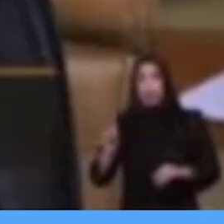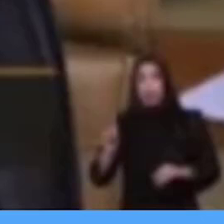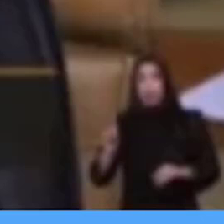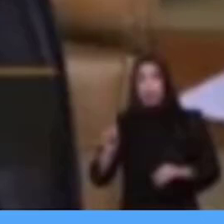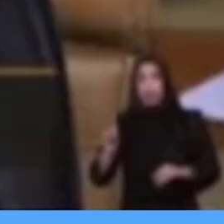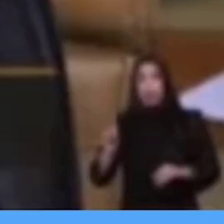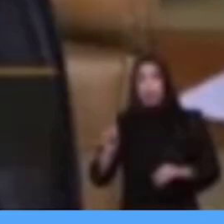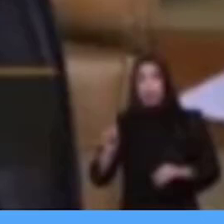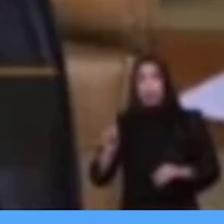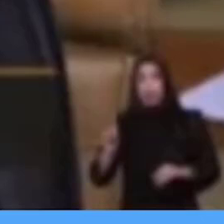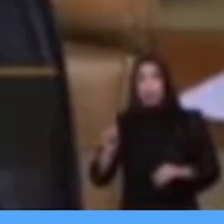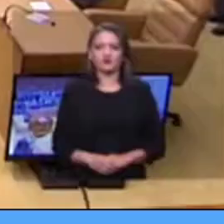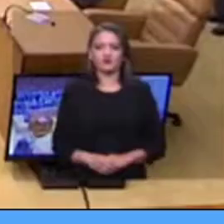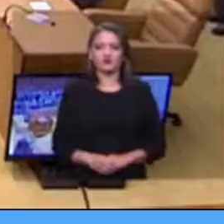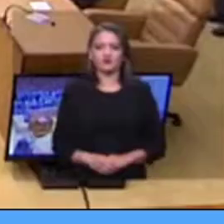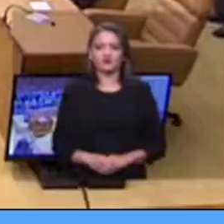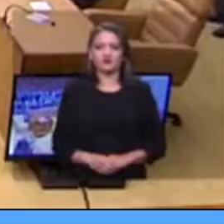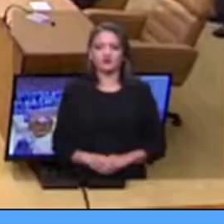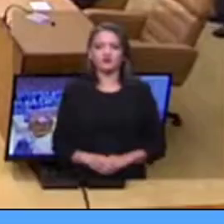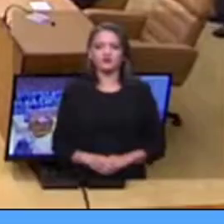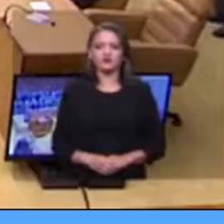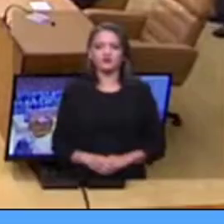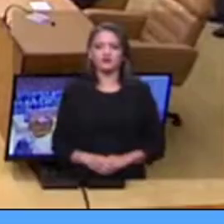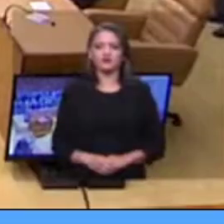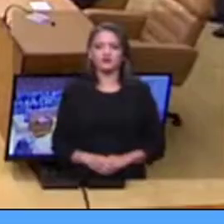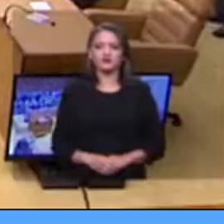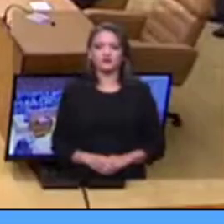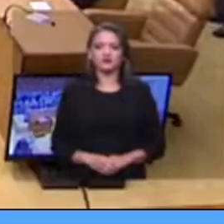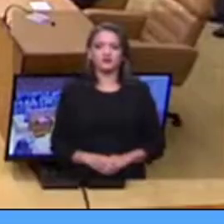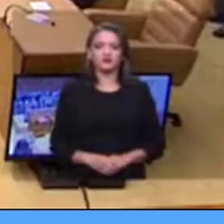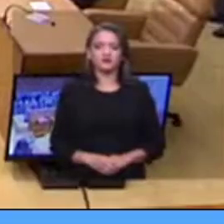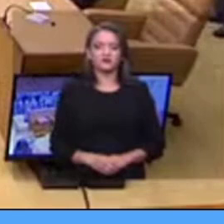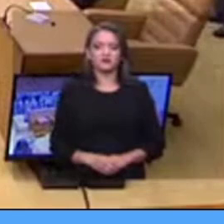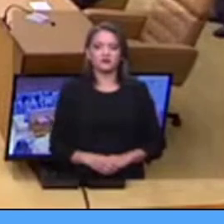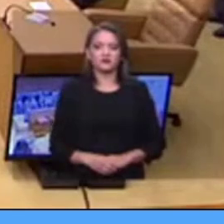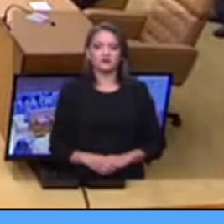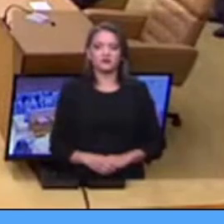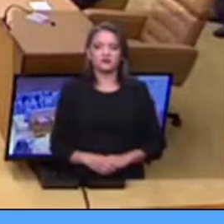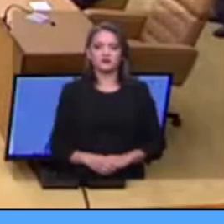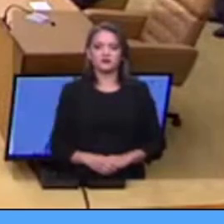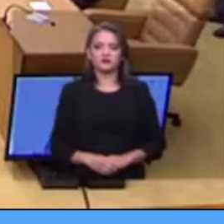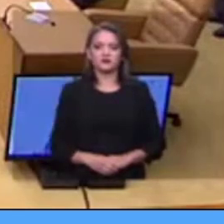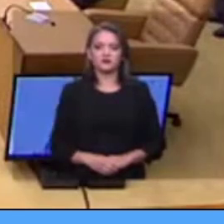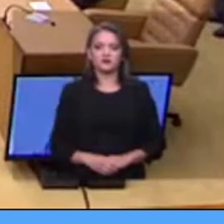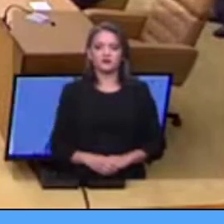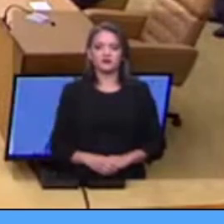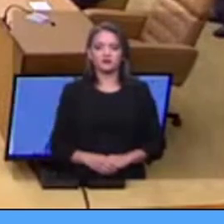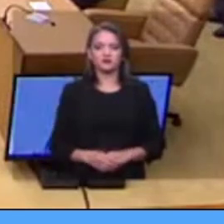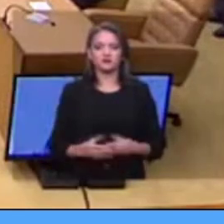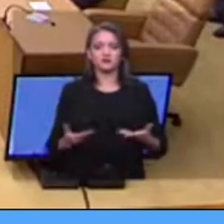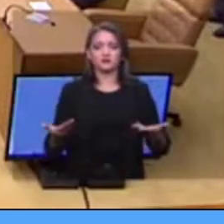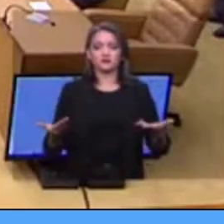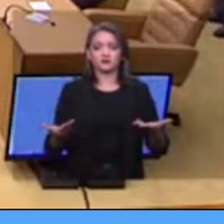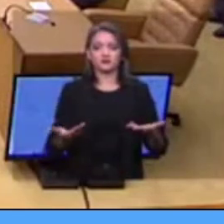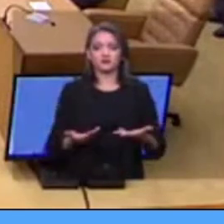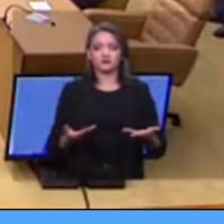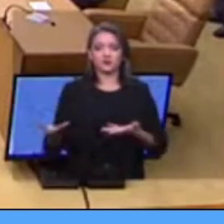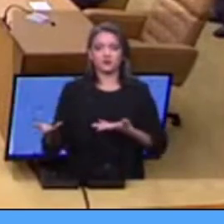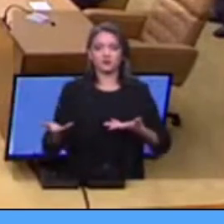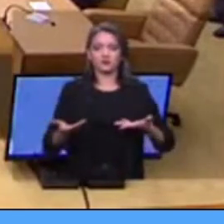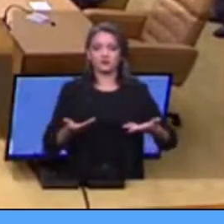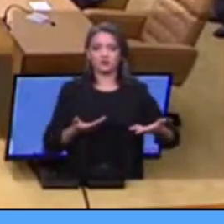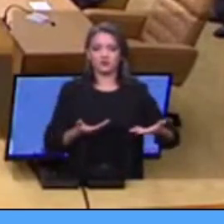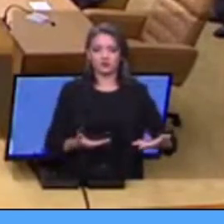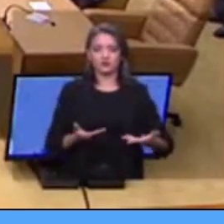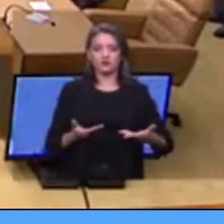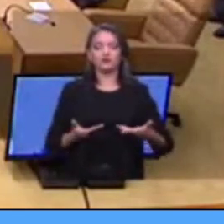é, Sérgio Moro? Vamos lá. Pessoal, bem, pessoal, tá aí o pessoal chegando. Convido o decano do